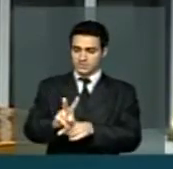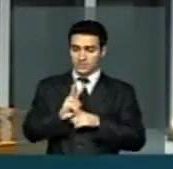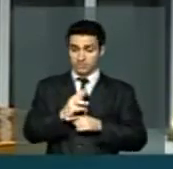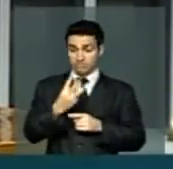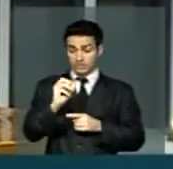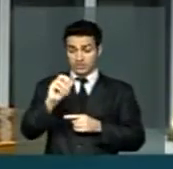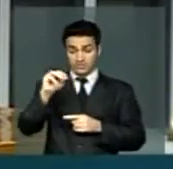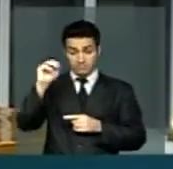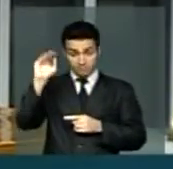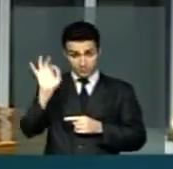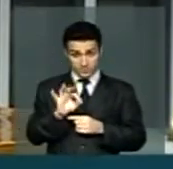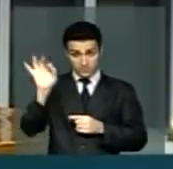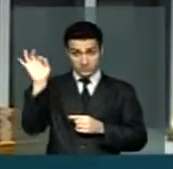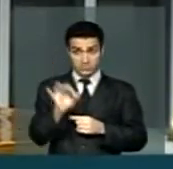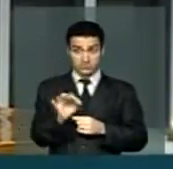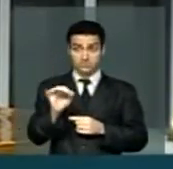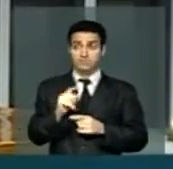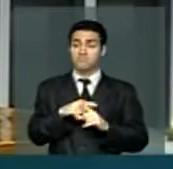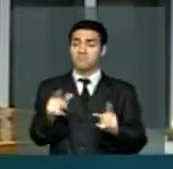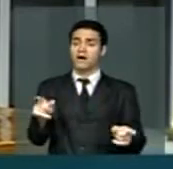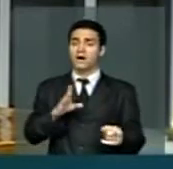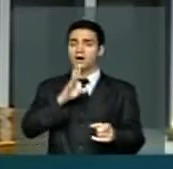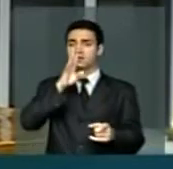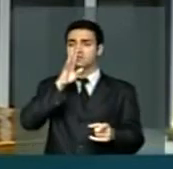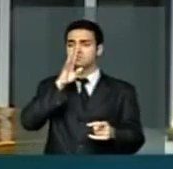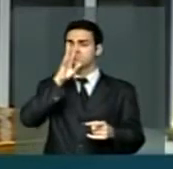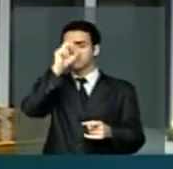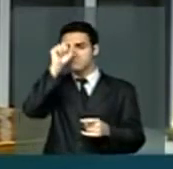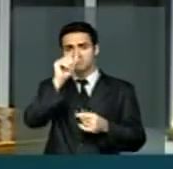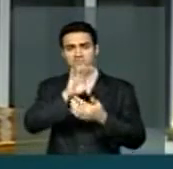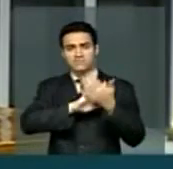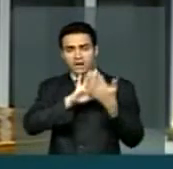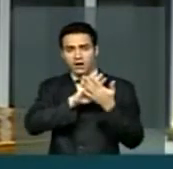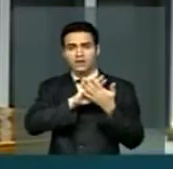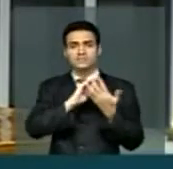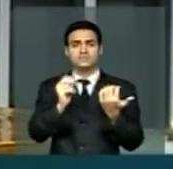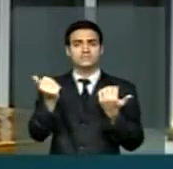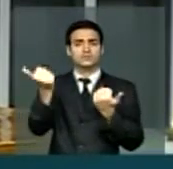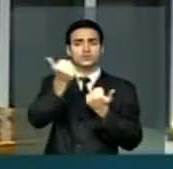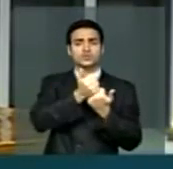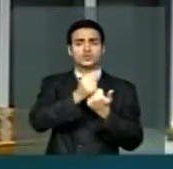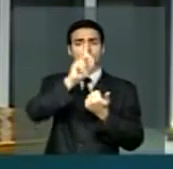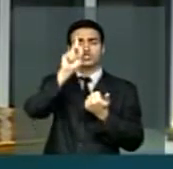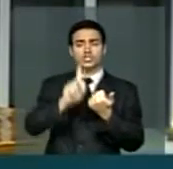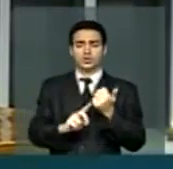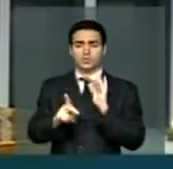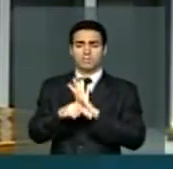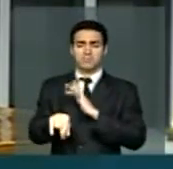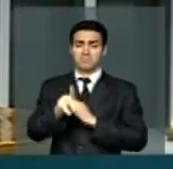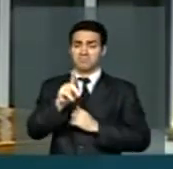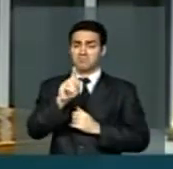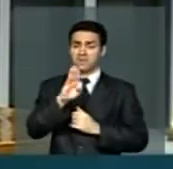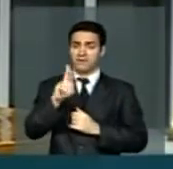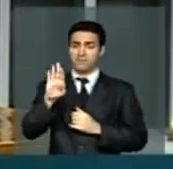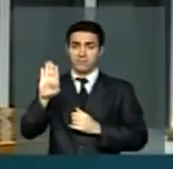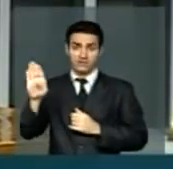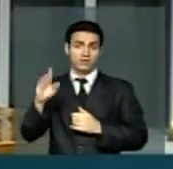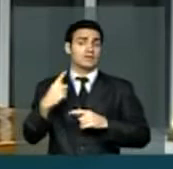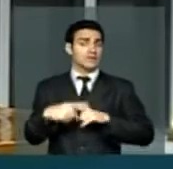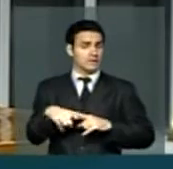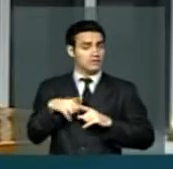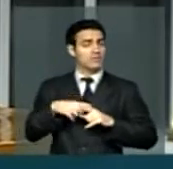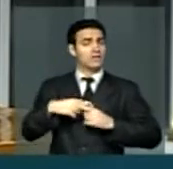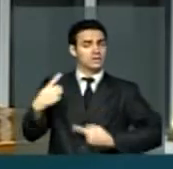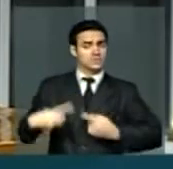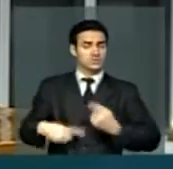e tenhamos, sem nenhuma justificativa, a mudança da direção do Banco de Brasília, no momento em que se discute o